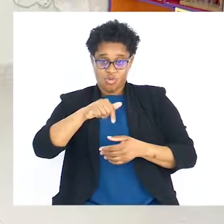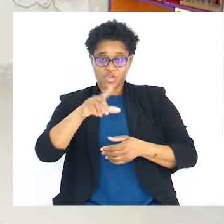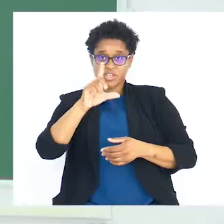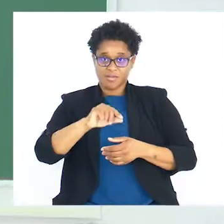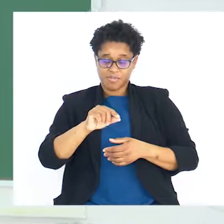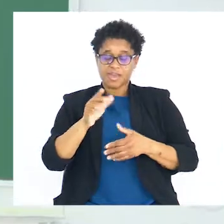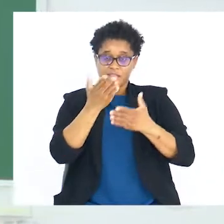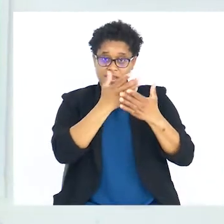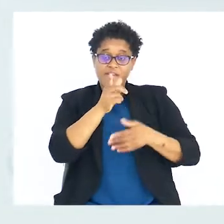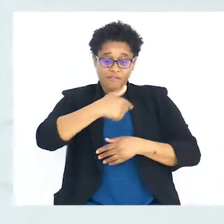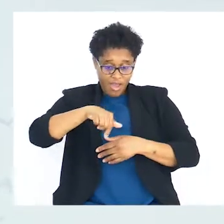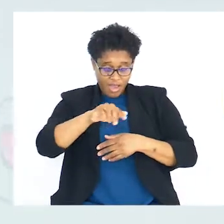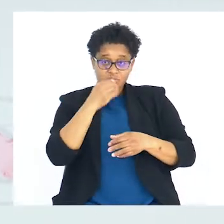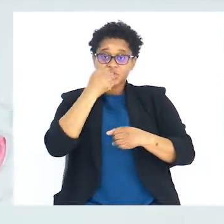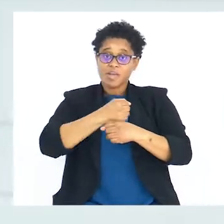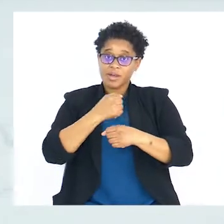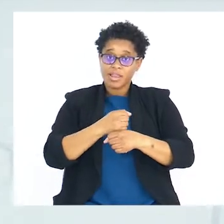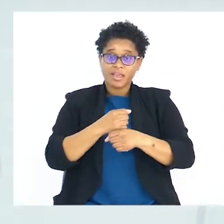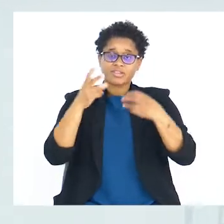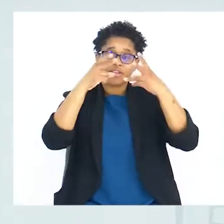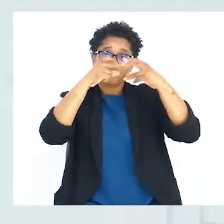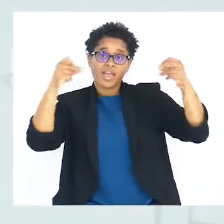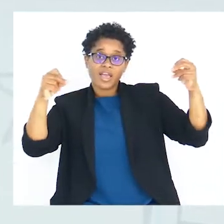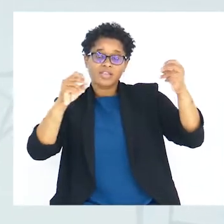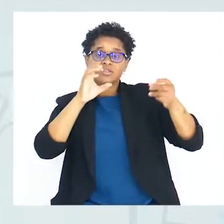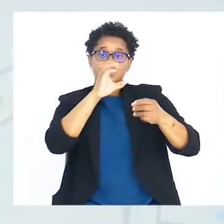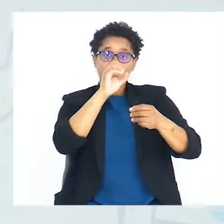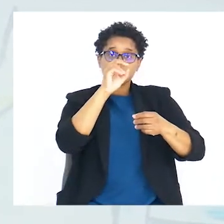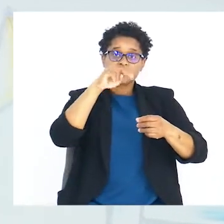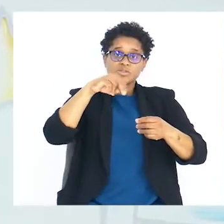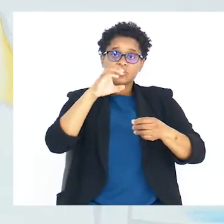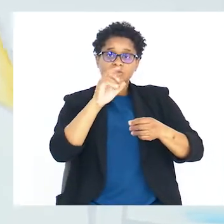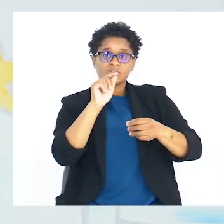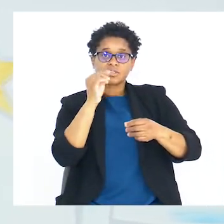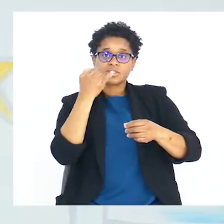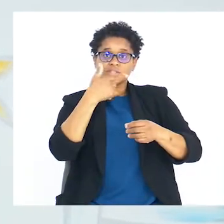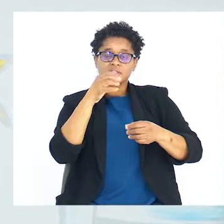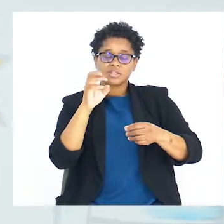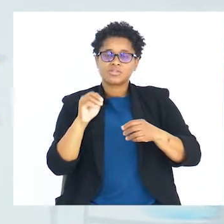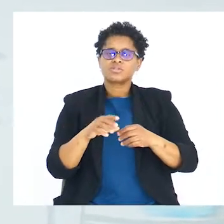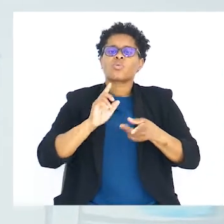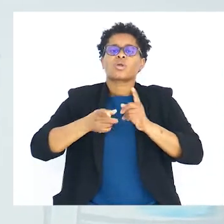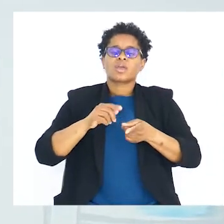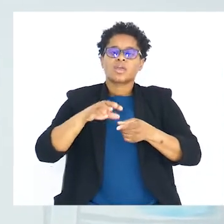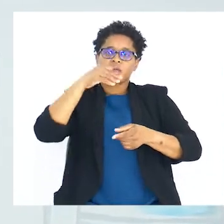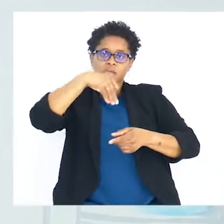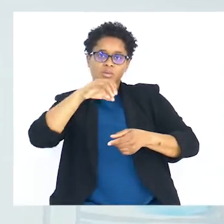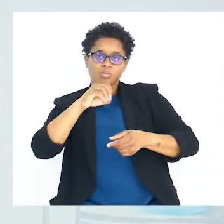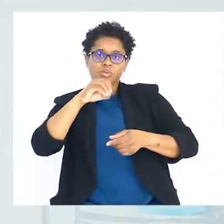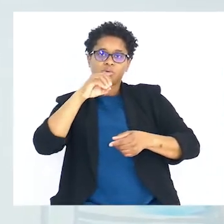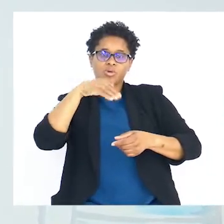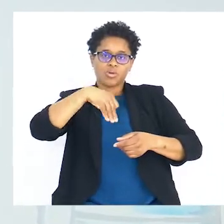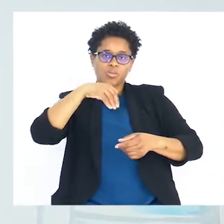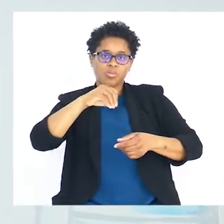hoje também vamos trabalhar conceitos de quê? Poesia,